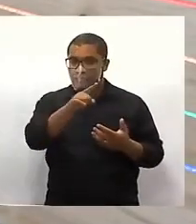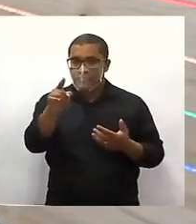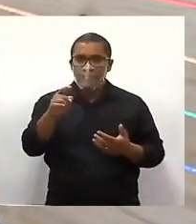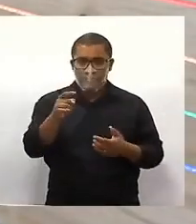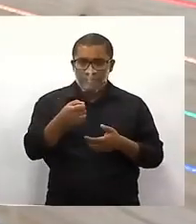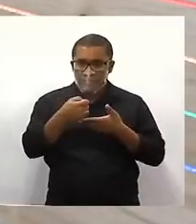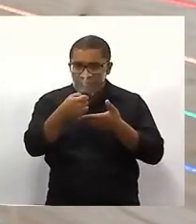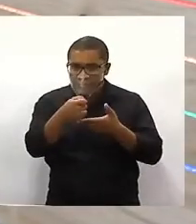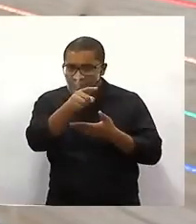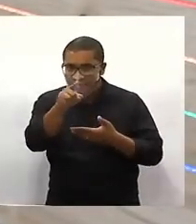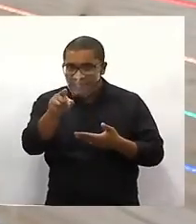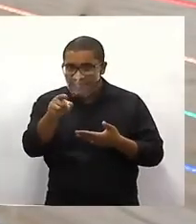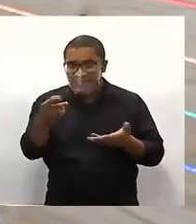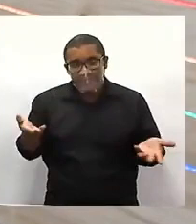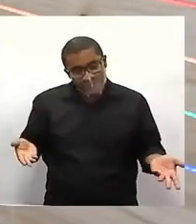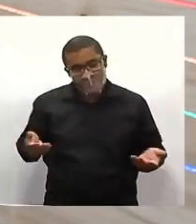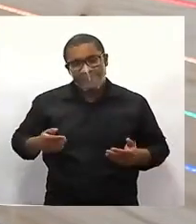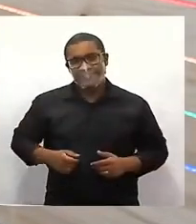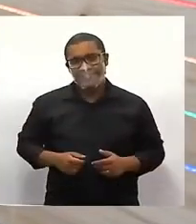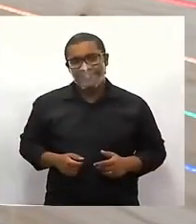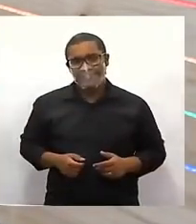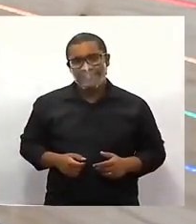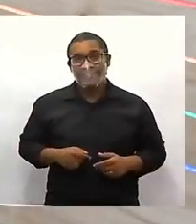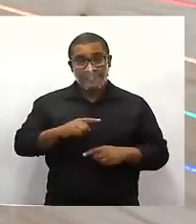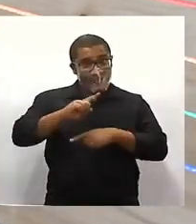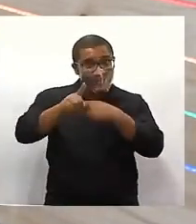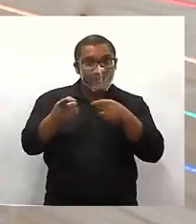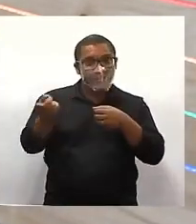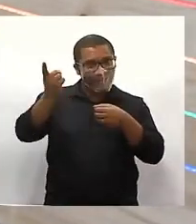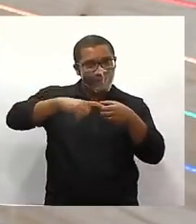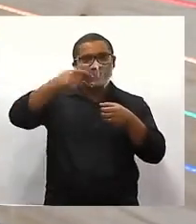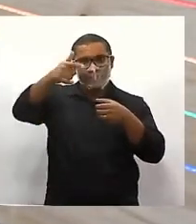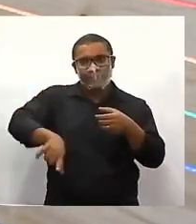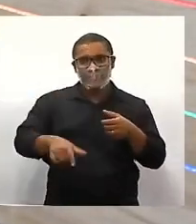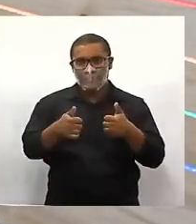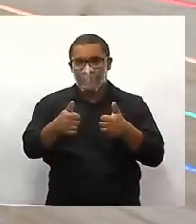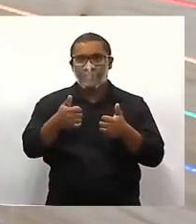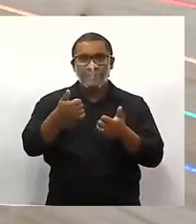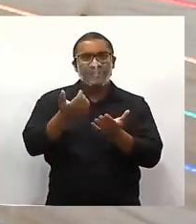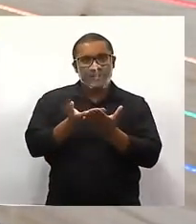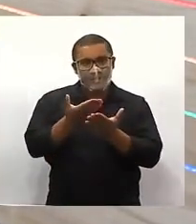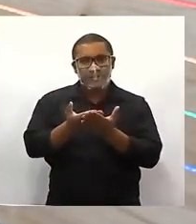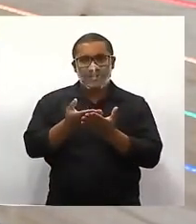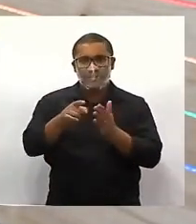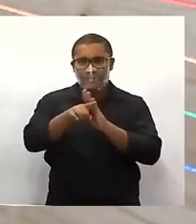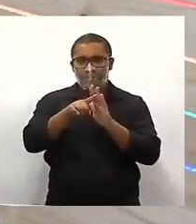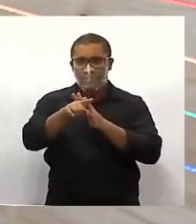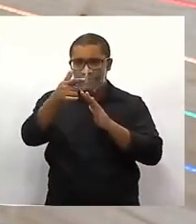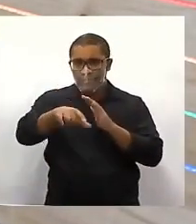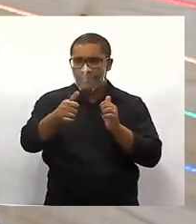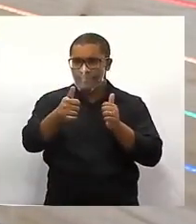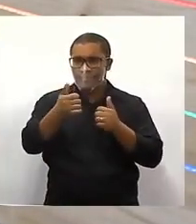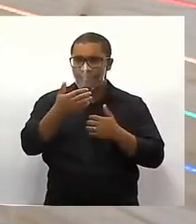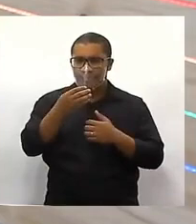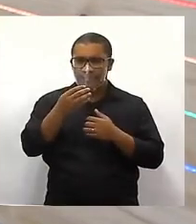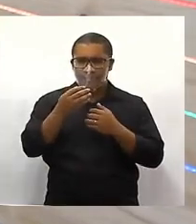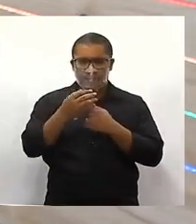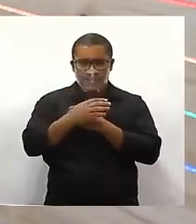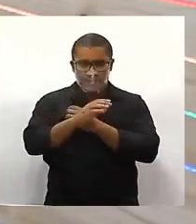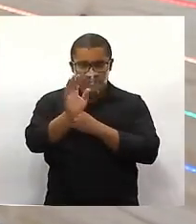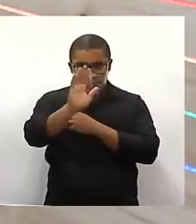tenha ajudado vocês, tá? Daqui a pouco a gente volta aí respondendo mais algumas questões, tá? Beijo grande no